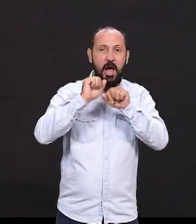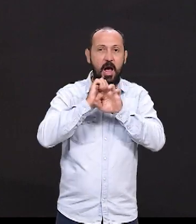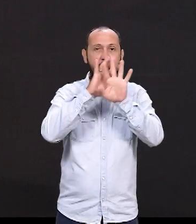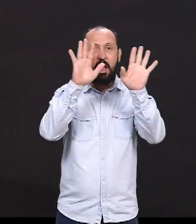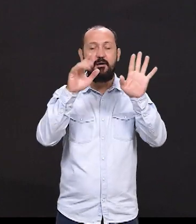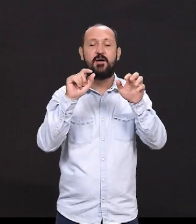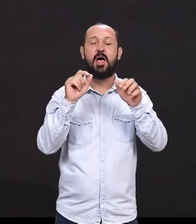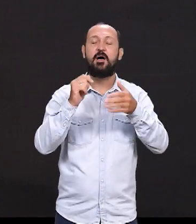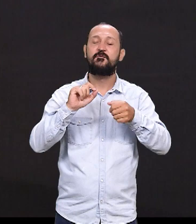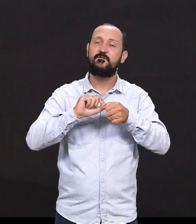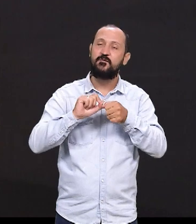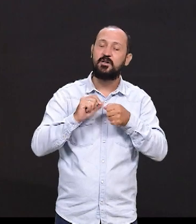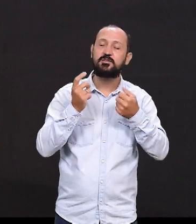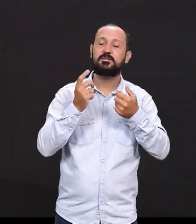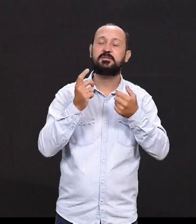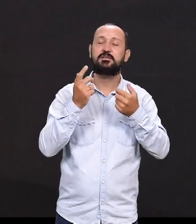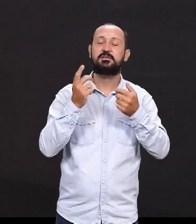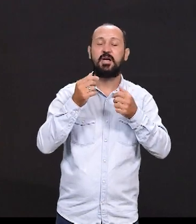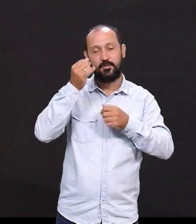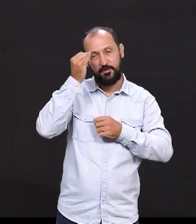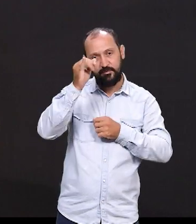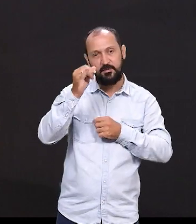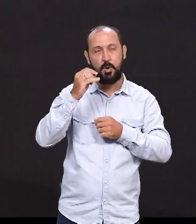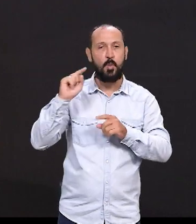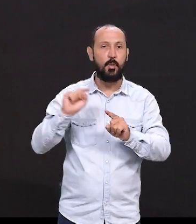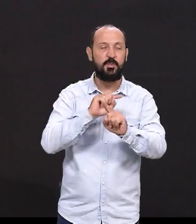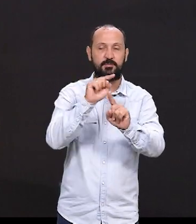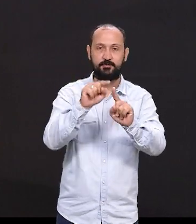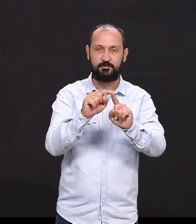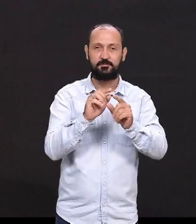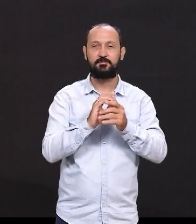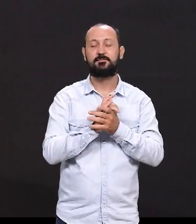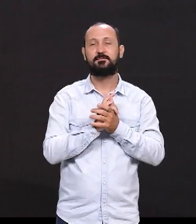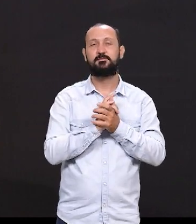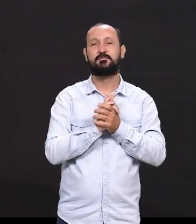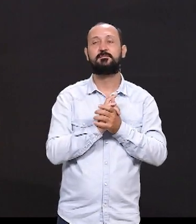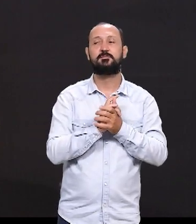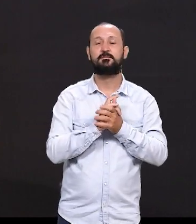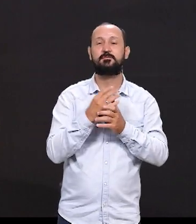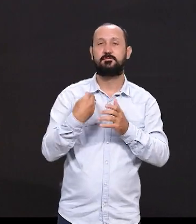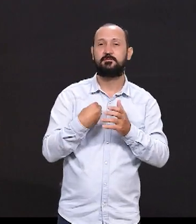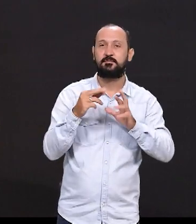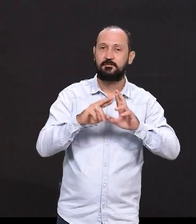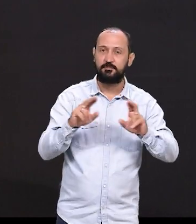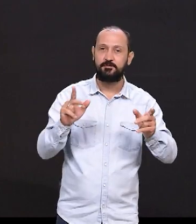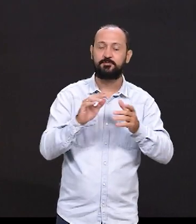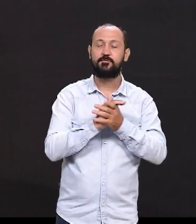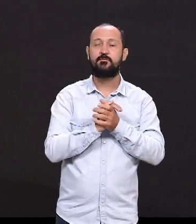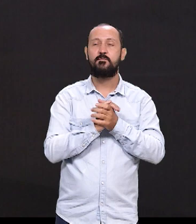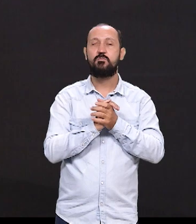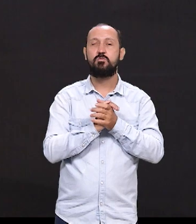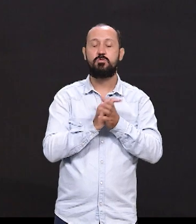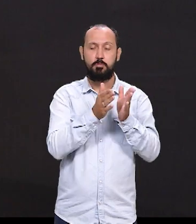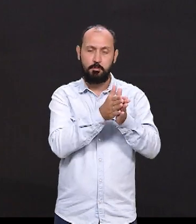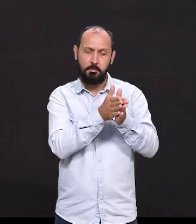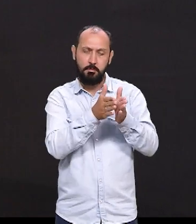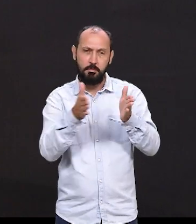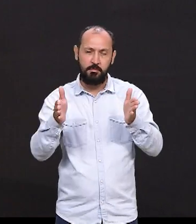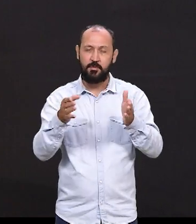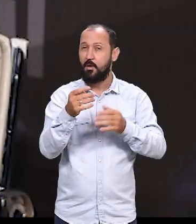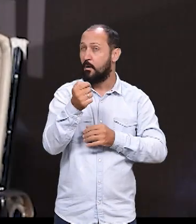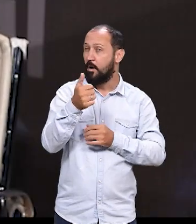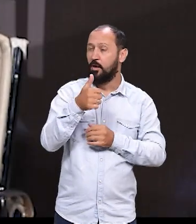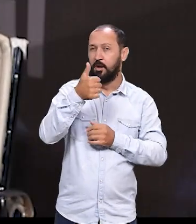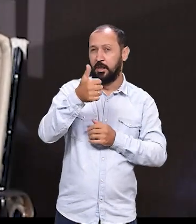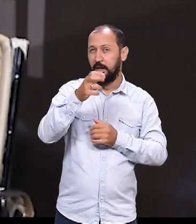assistem possam estar convencidos de que fazer a prevenção faz toda a diferença acho que esse é o nosso objetivo e isso faz toda a